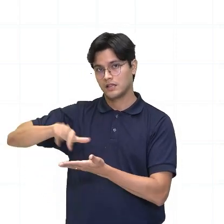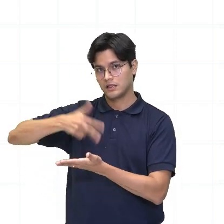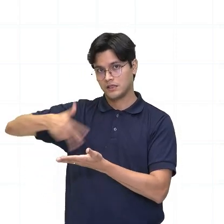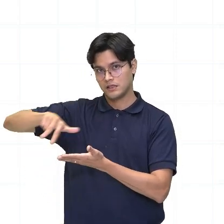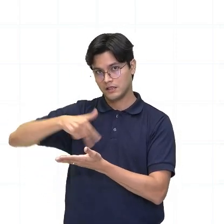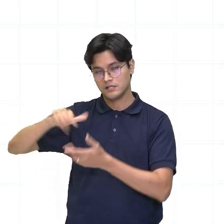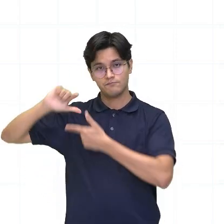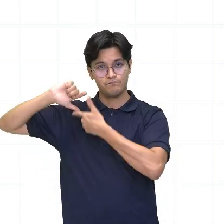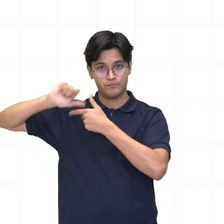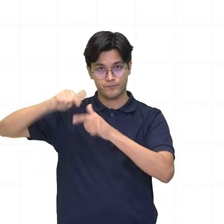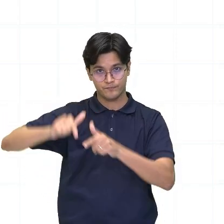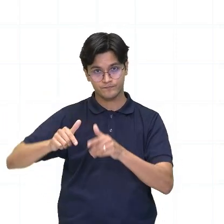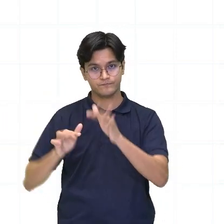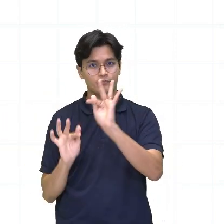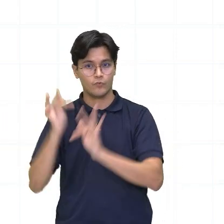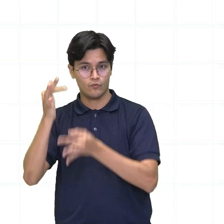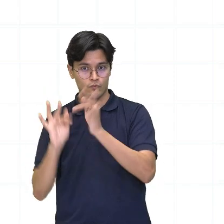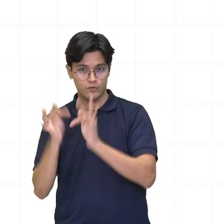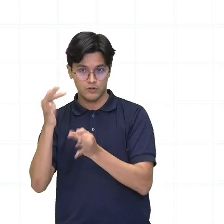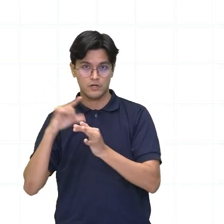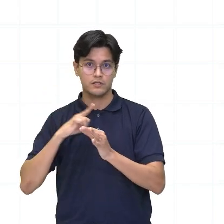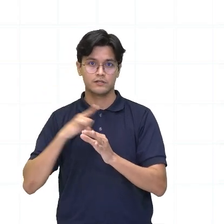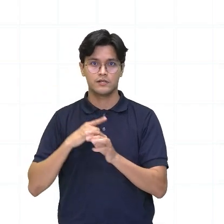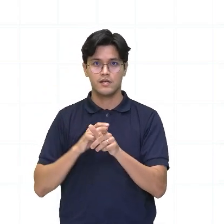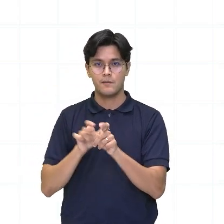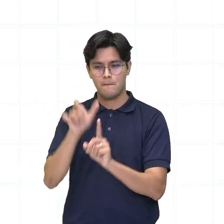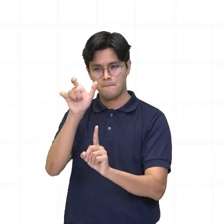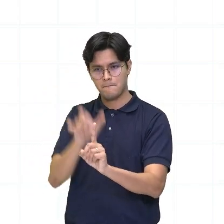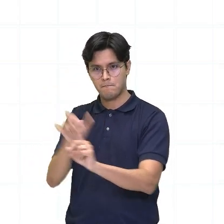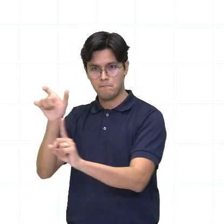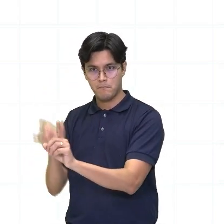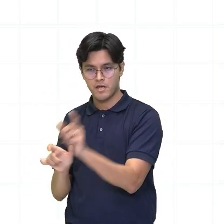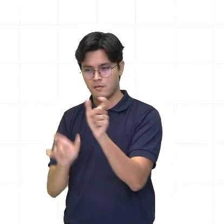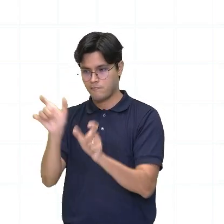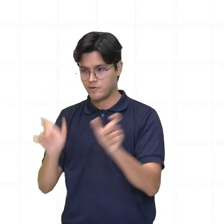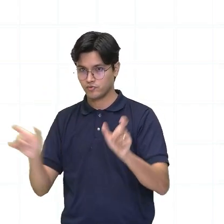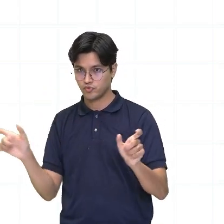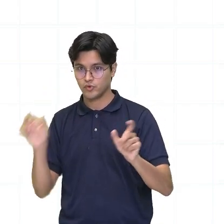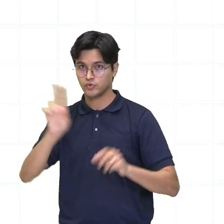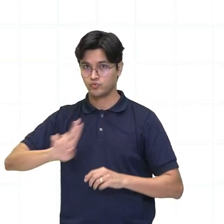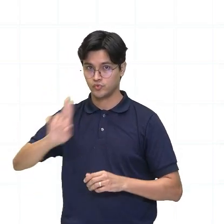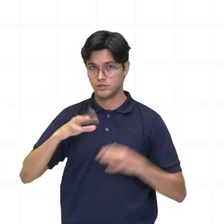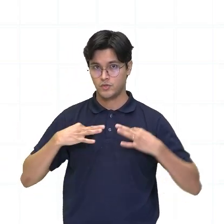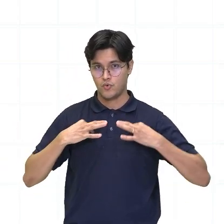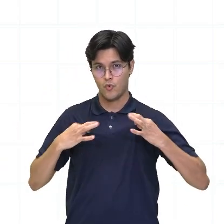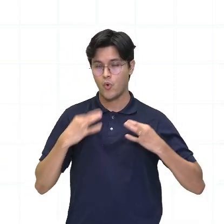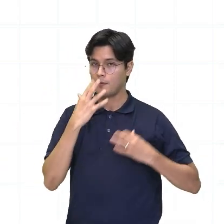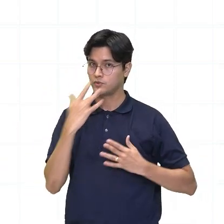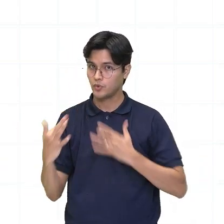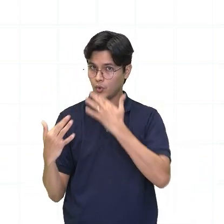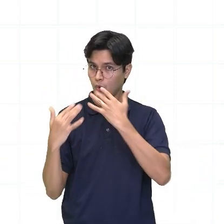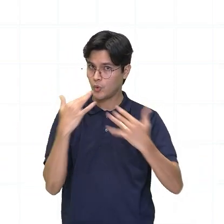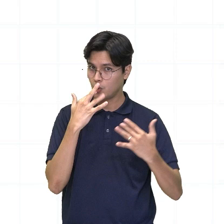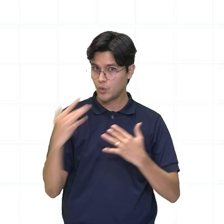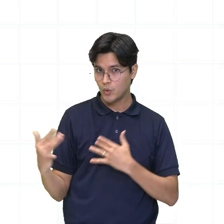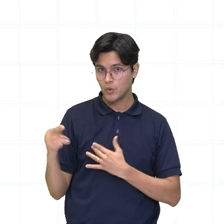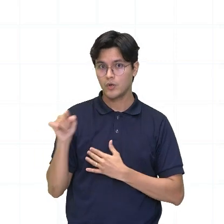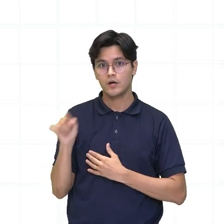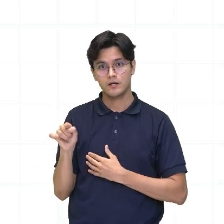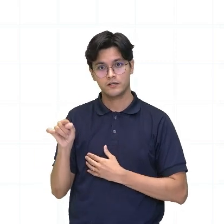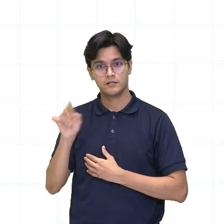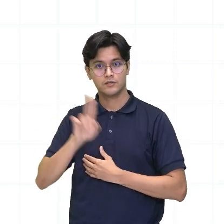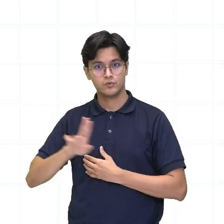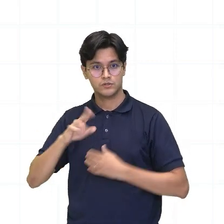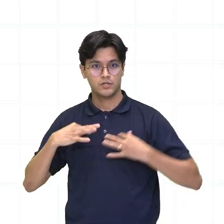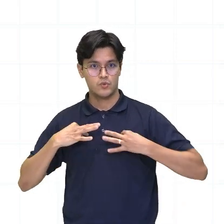séculos, caracterizado por dançarinos vestidos com roupas coloridas e adereço como fitas e bastões. O Morris Dance